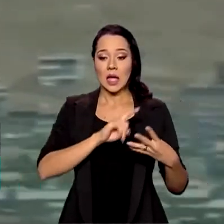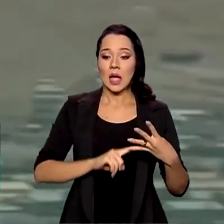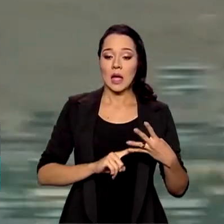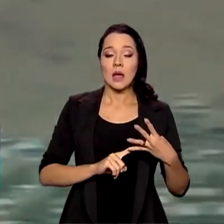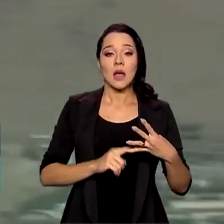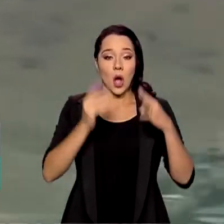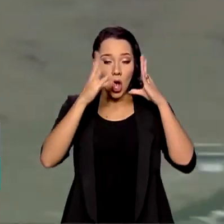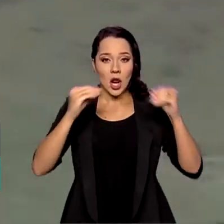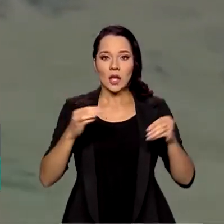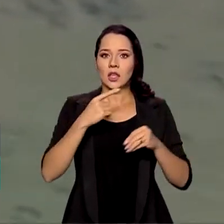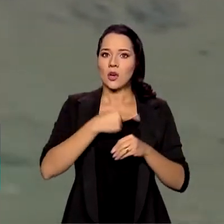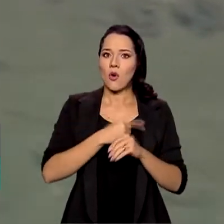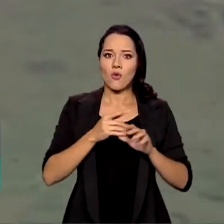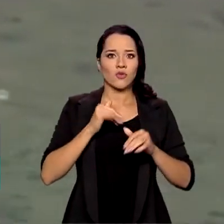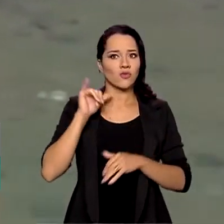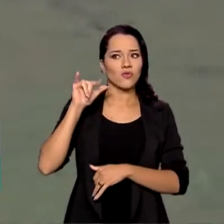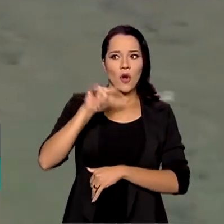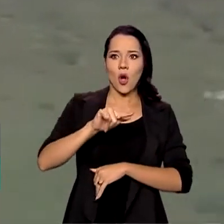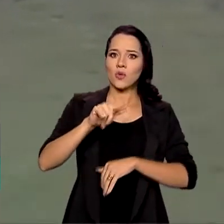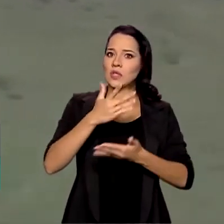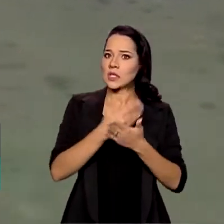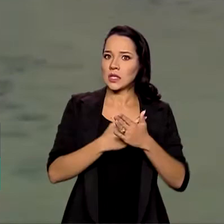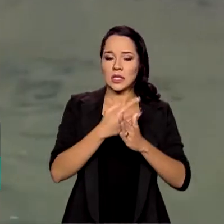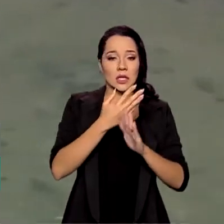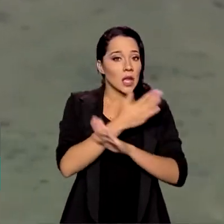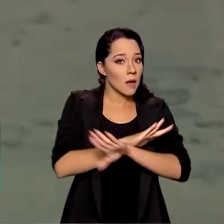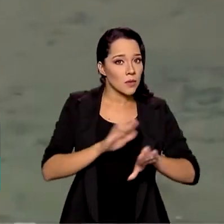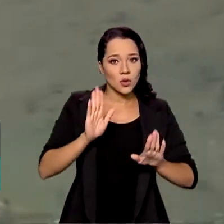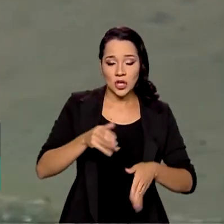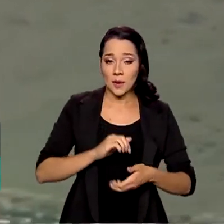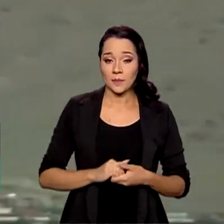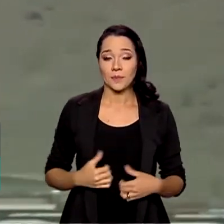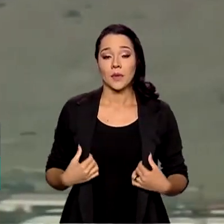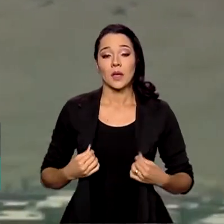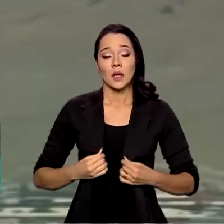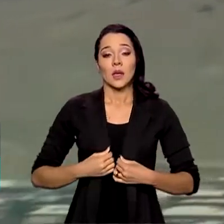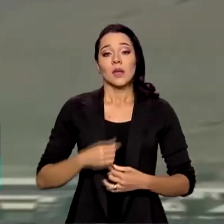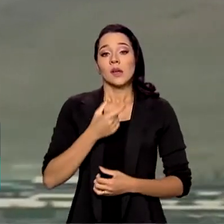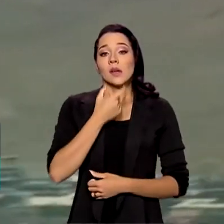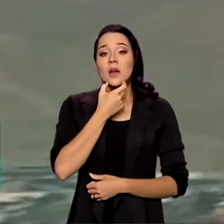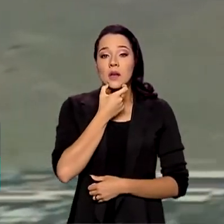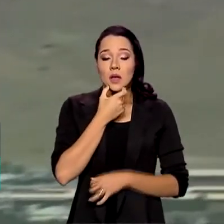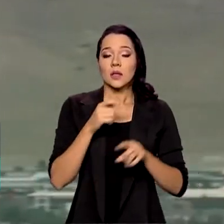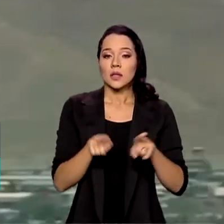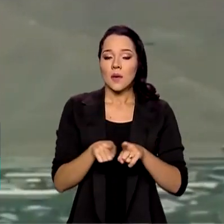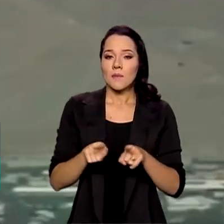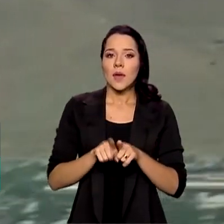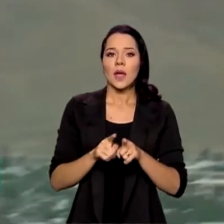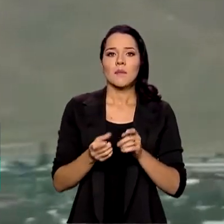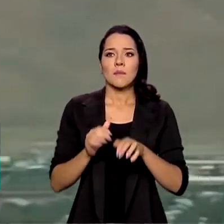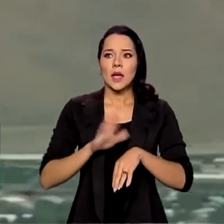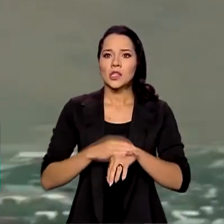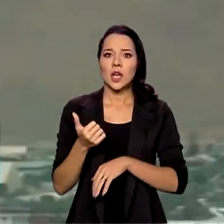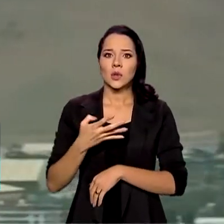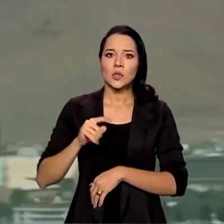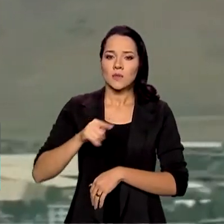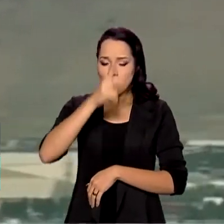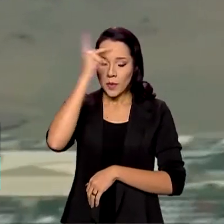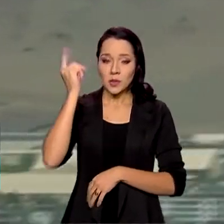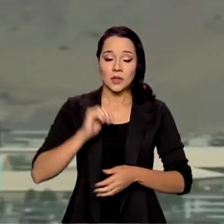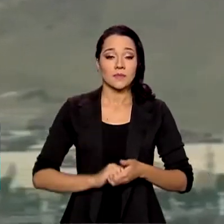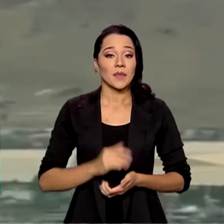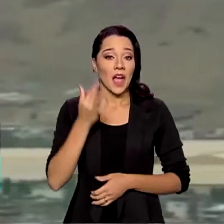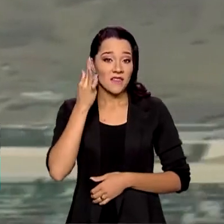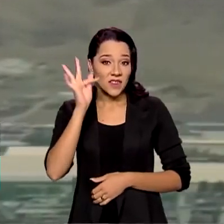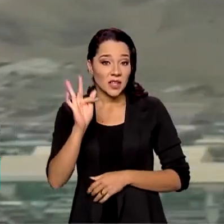Os britânicos terminam a retirada de 14 mil pessoas ainda nesta sexta-feira. A França pode